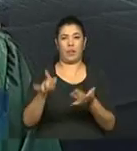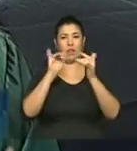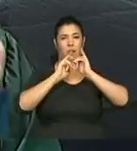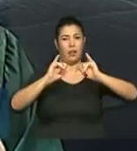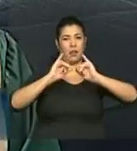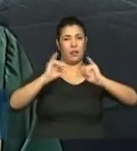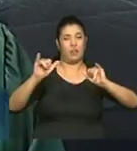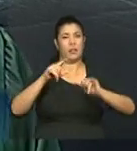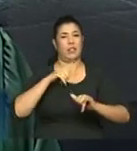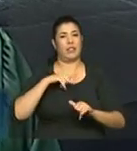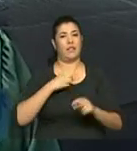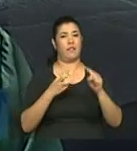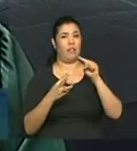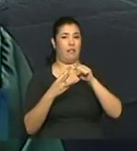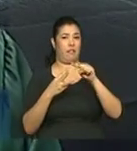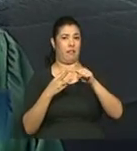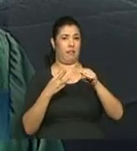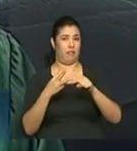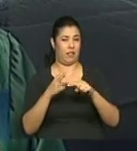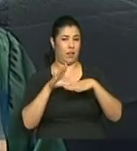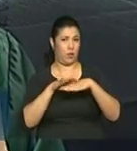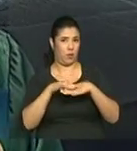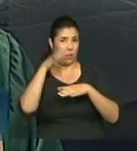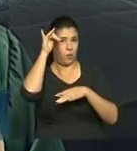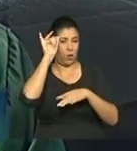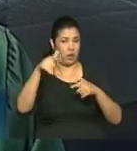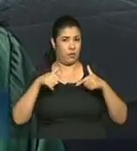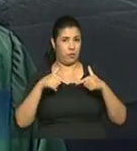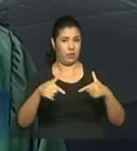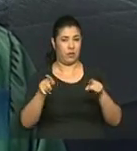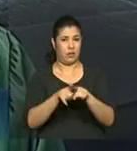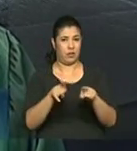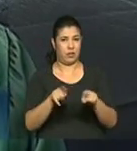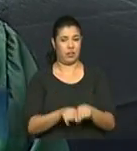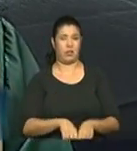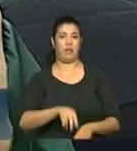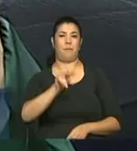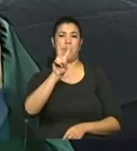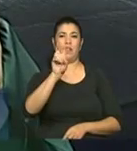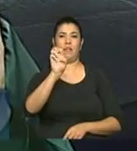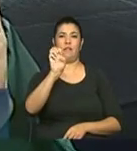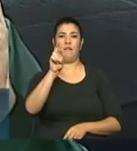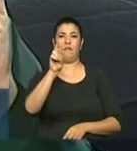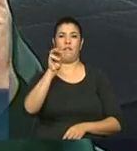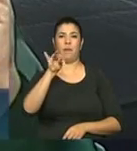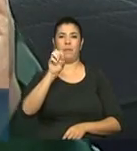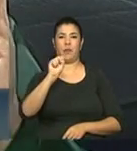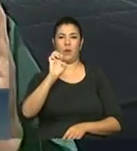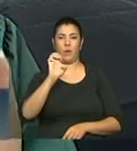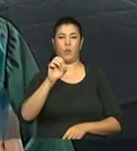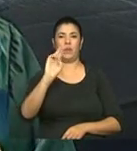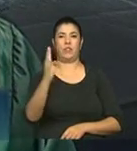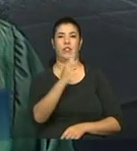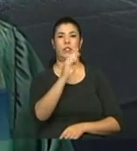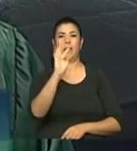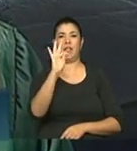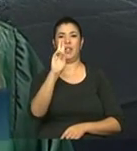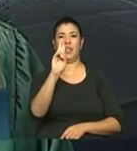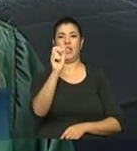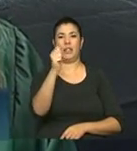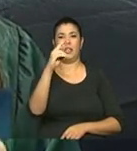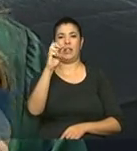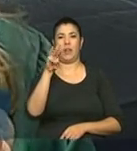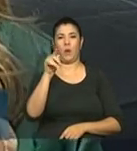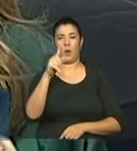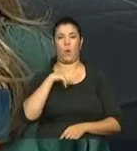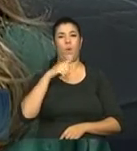foi uma campanha de três doenças, hanseníase, verminoses e tracoma. As crianças eram examinadas, feita uma primeira